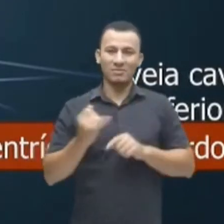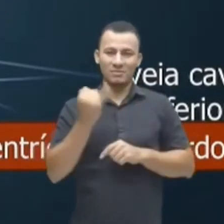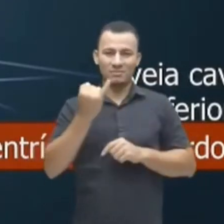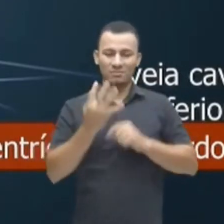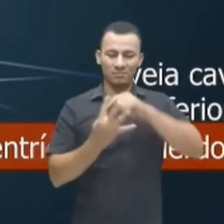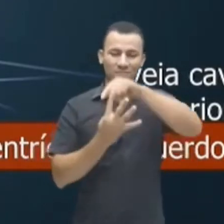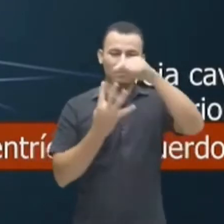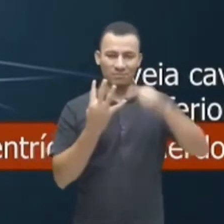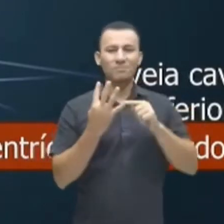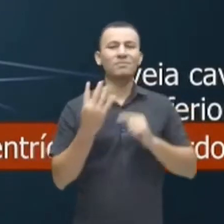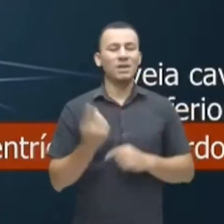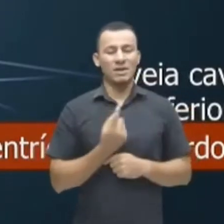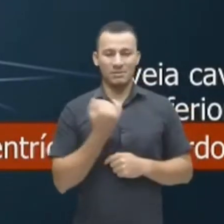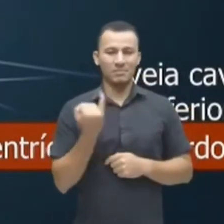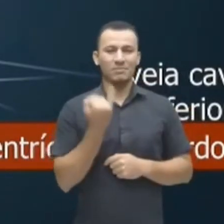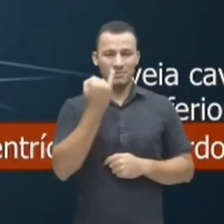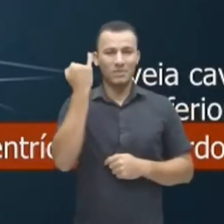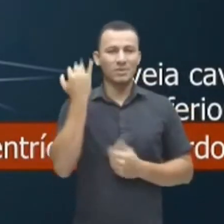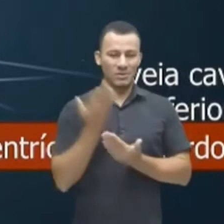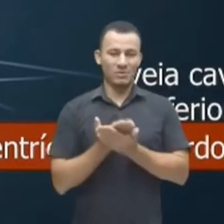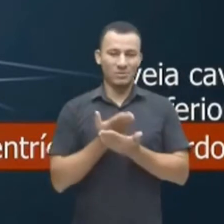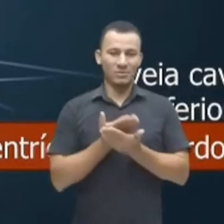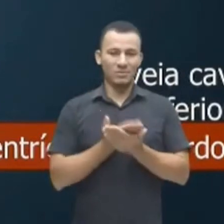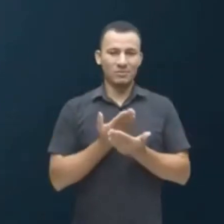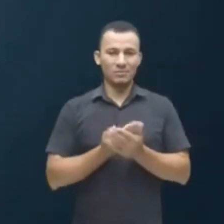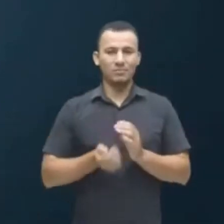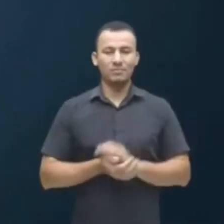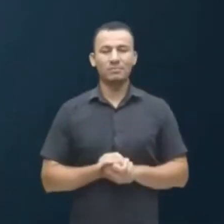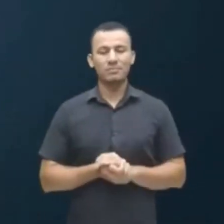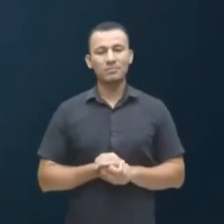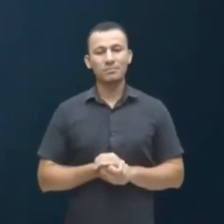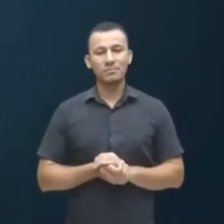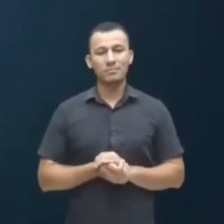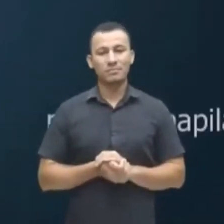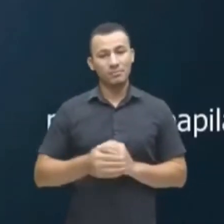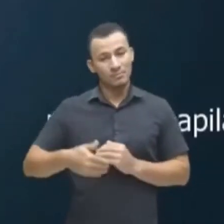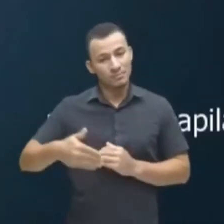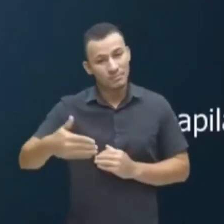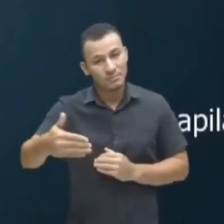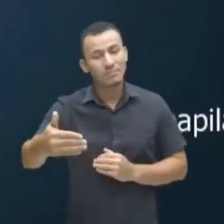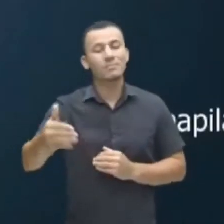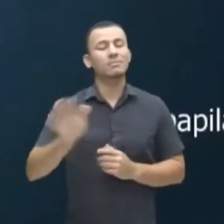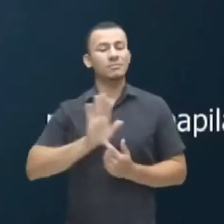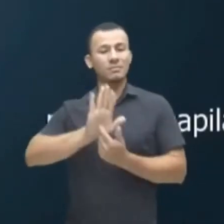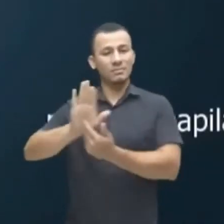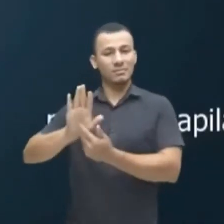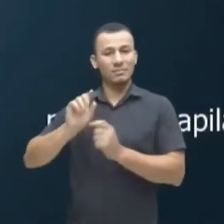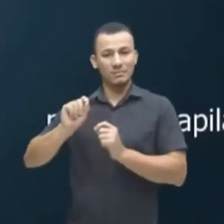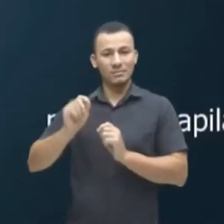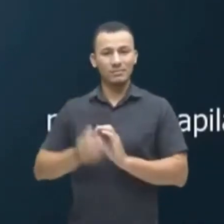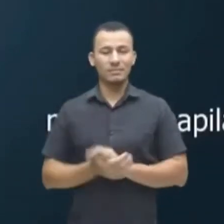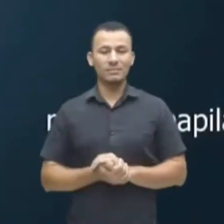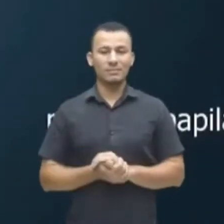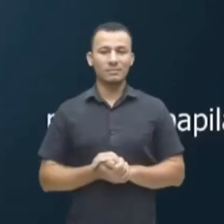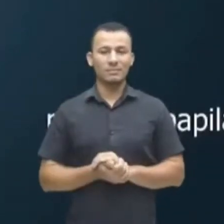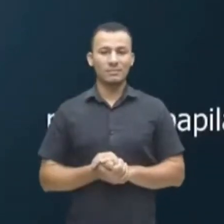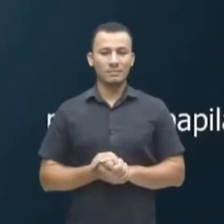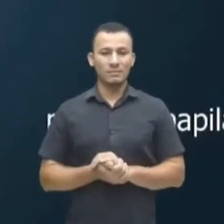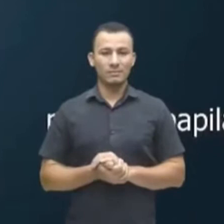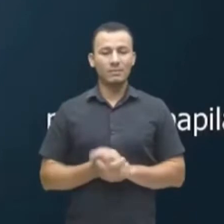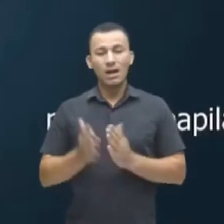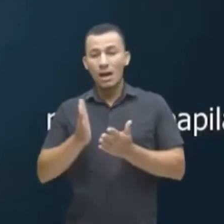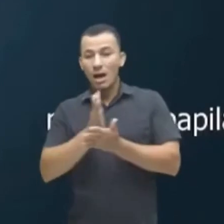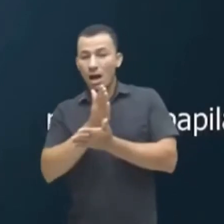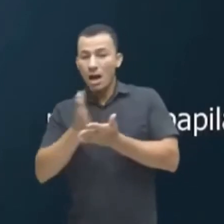4 cavidades são importantes para os nossos estudos. Avançando mais um pouquinho, eu gostaria de mostrar para vocês que nós temos